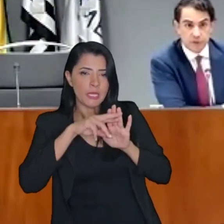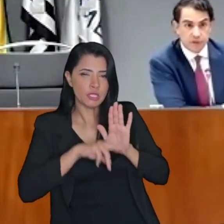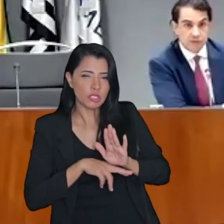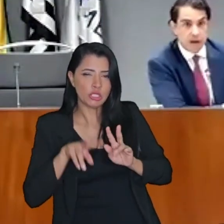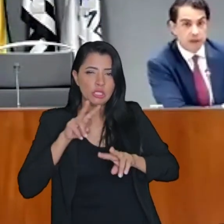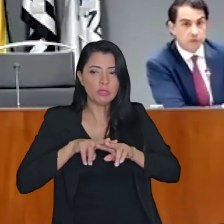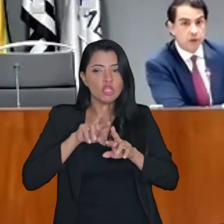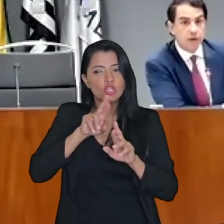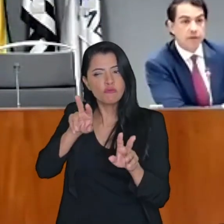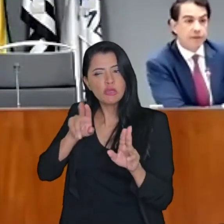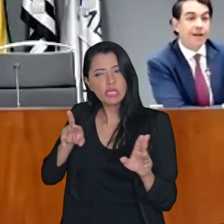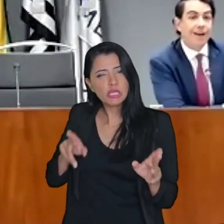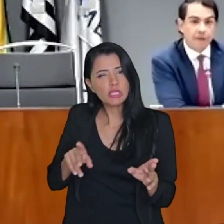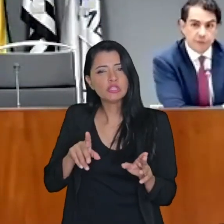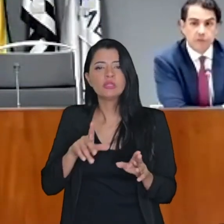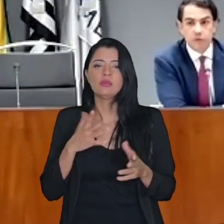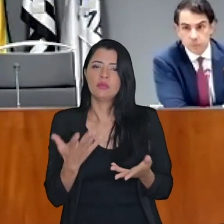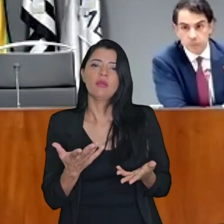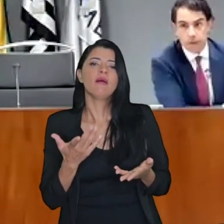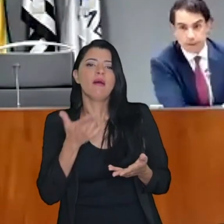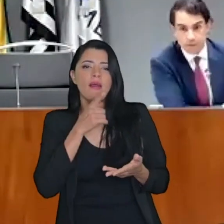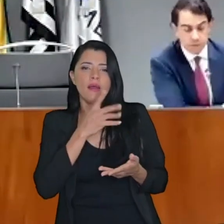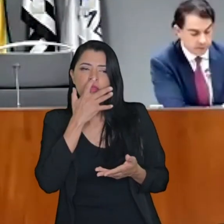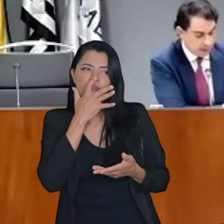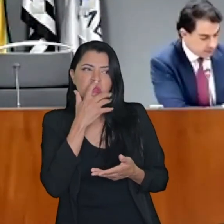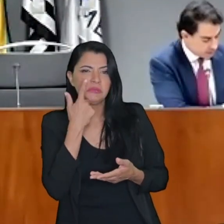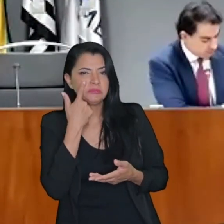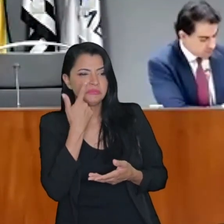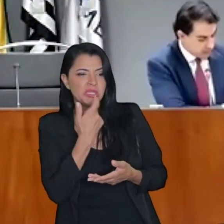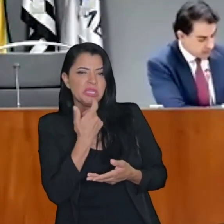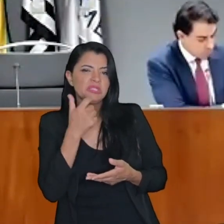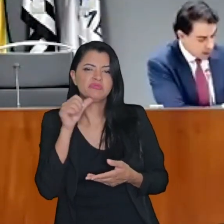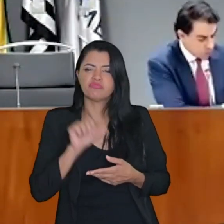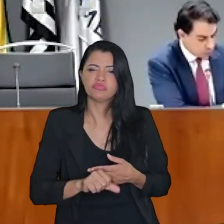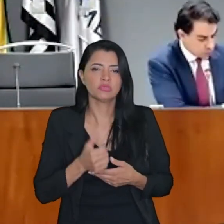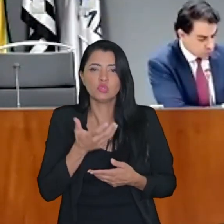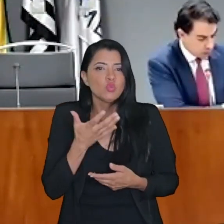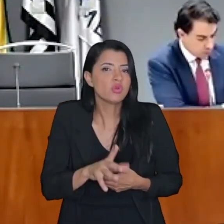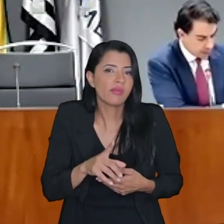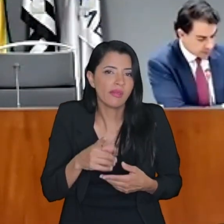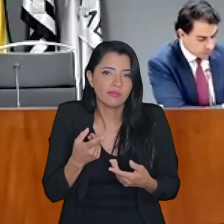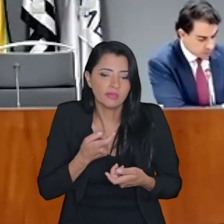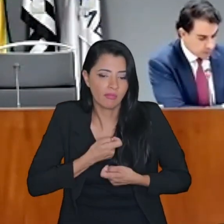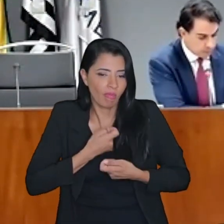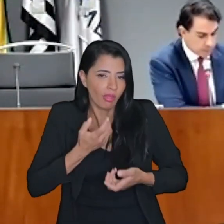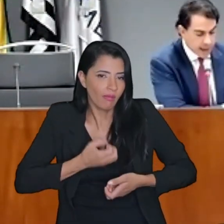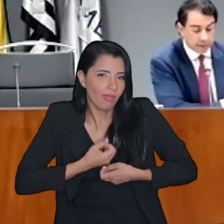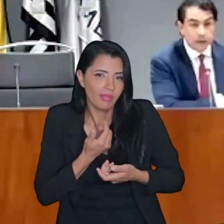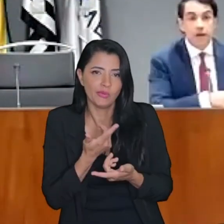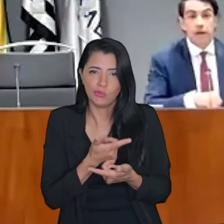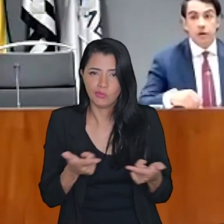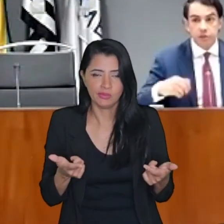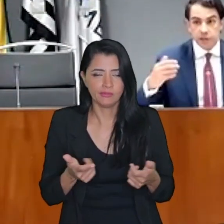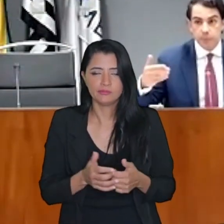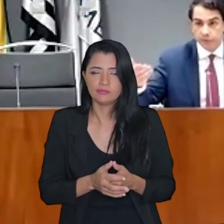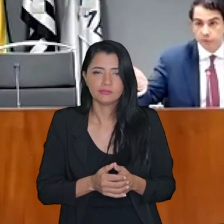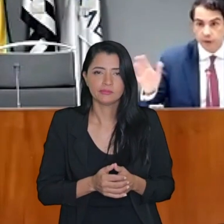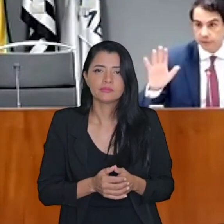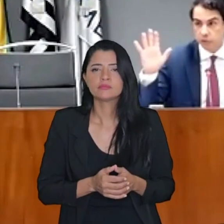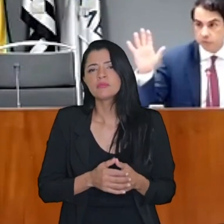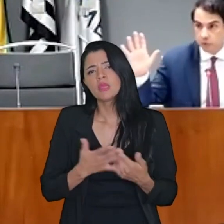carcerários diferenciados, fica arrefecido, me parece, o interesse no acordo de colaboração premiada.